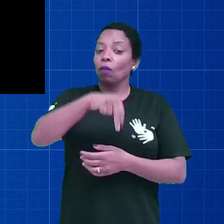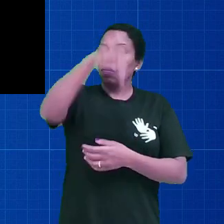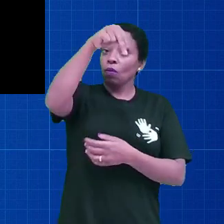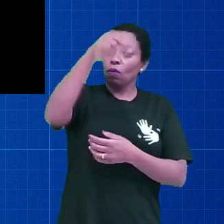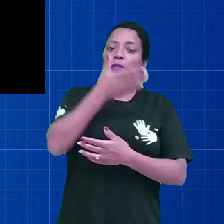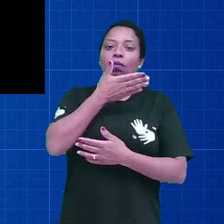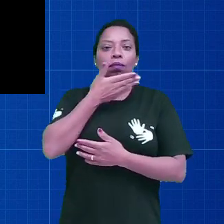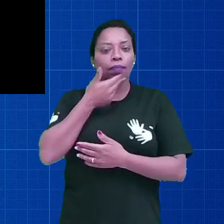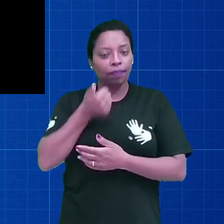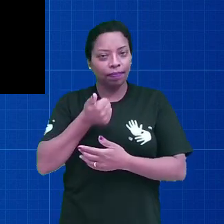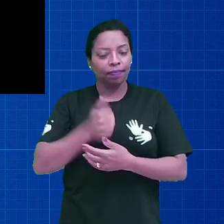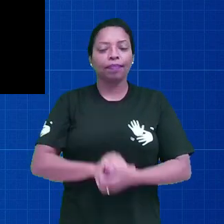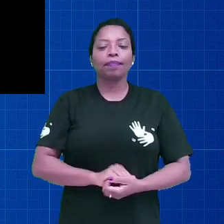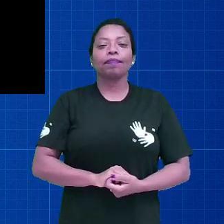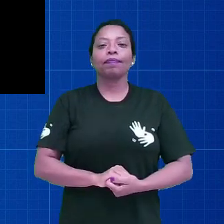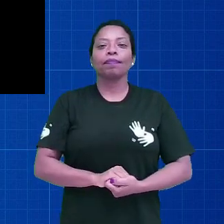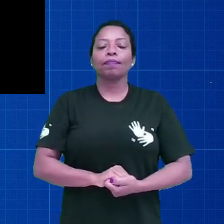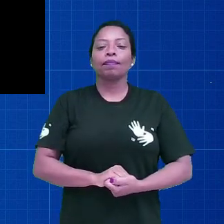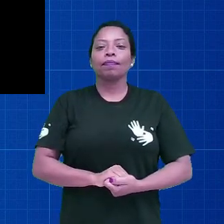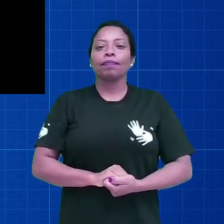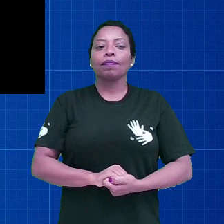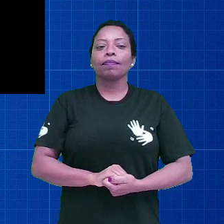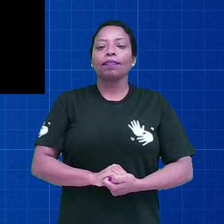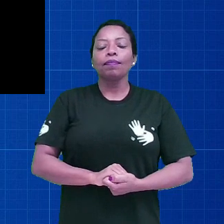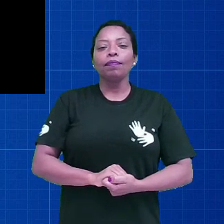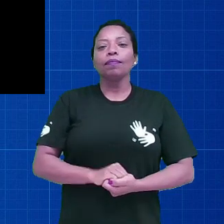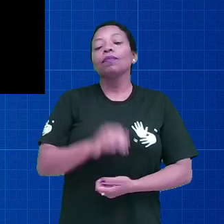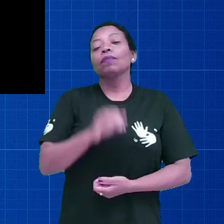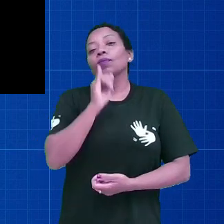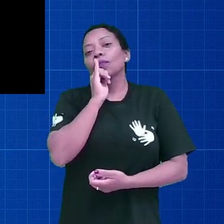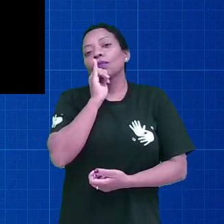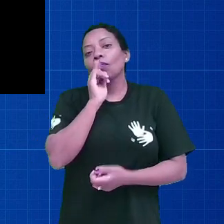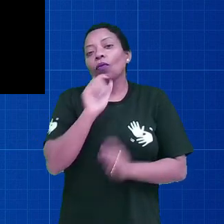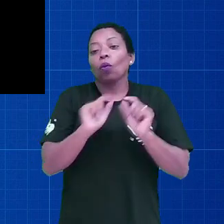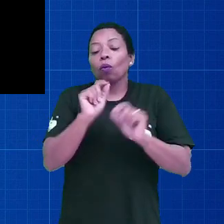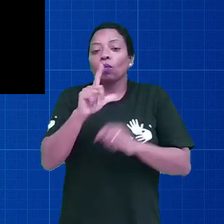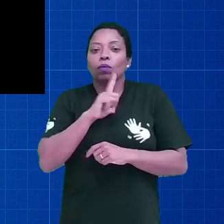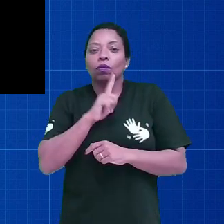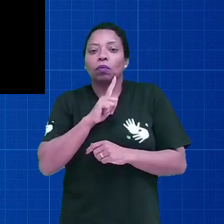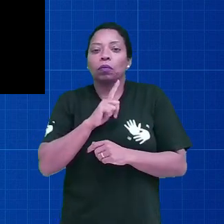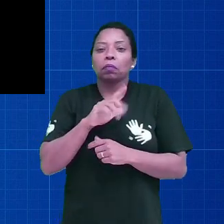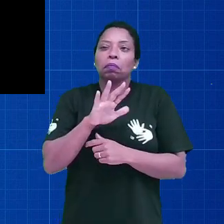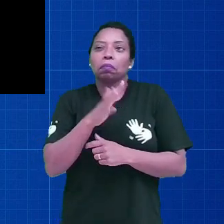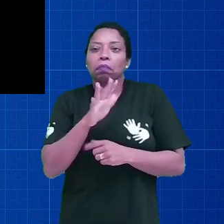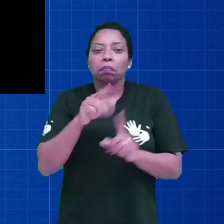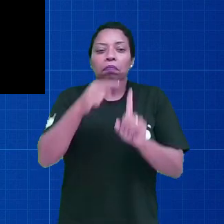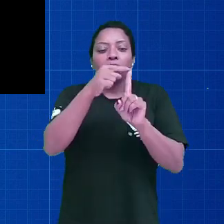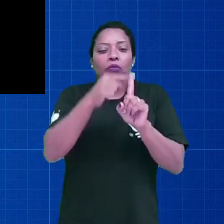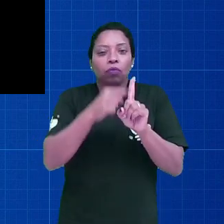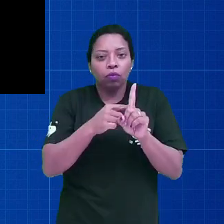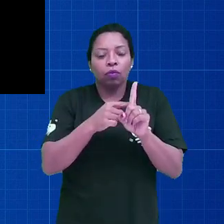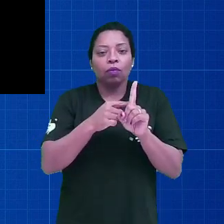norte. Uma cultura que tolera um pouco mais temperaturas um pouco mais baixas, o